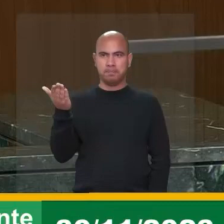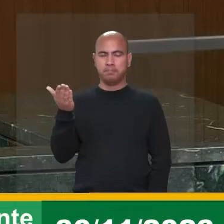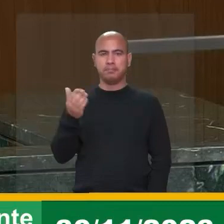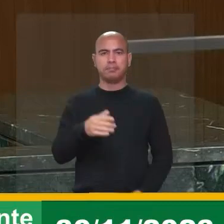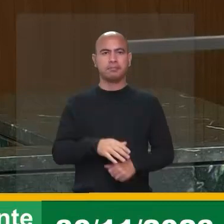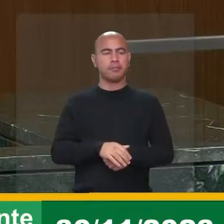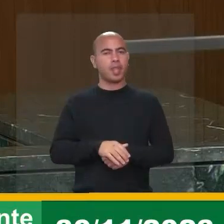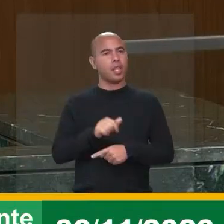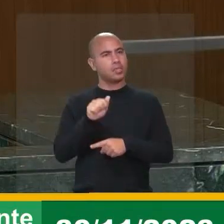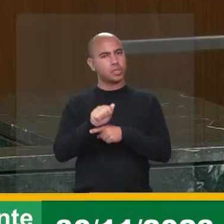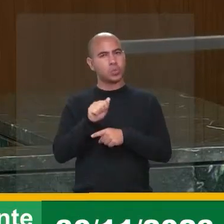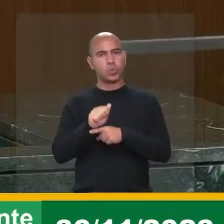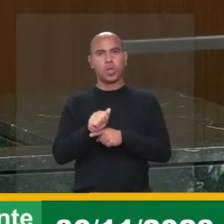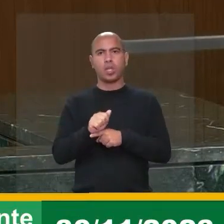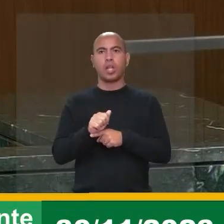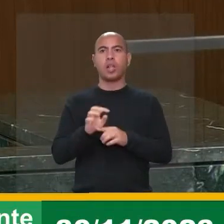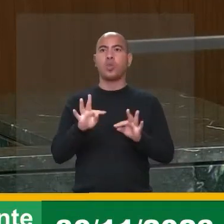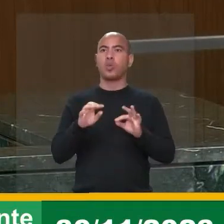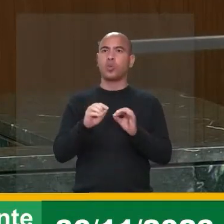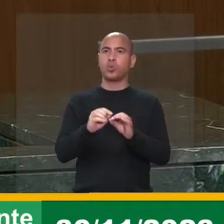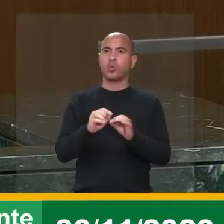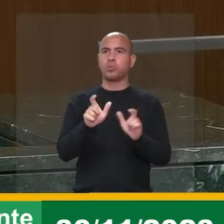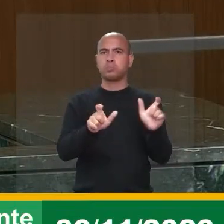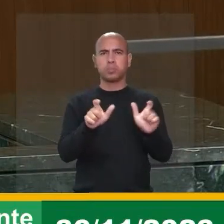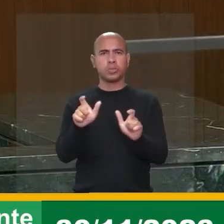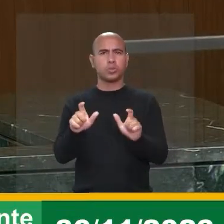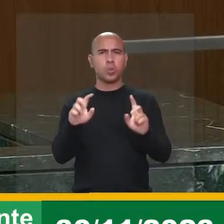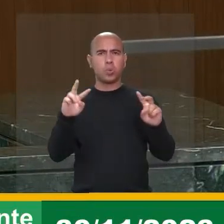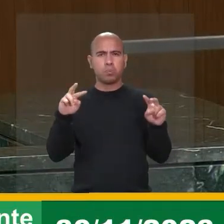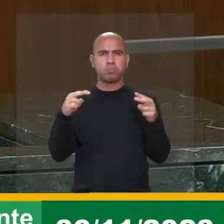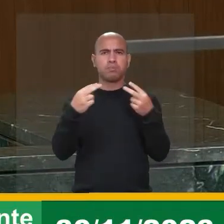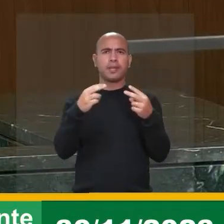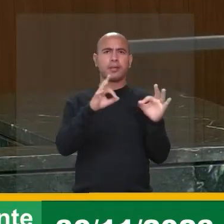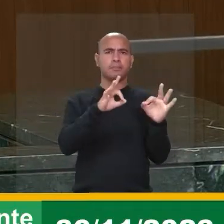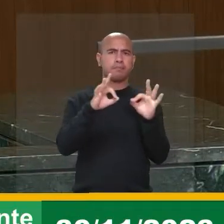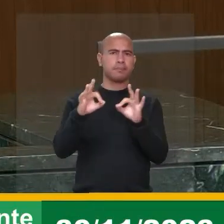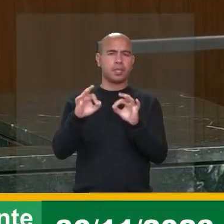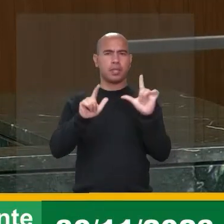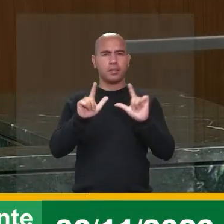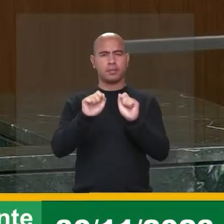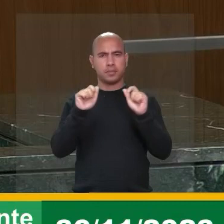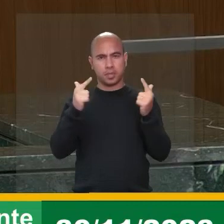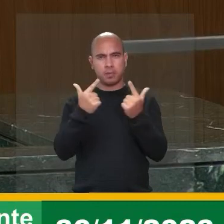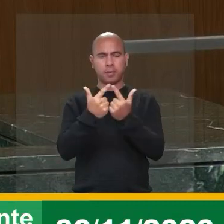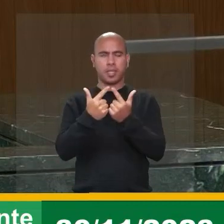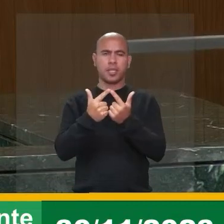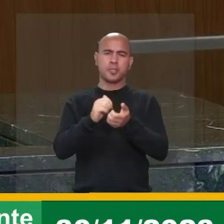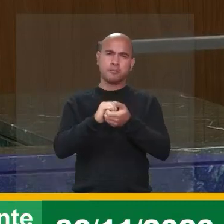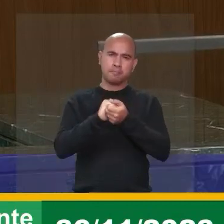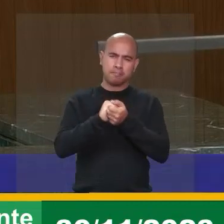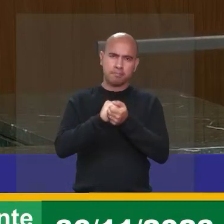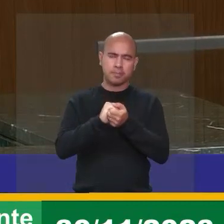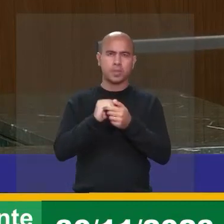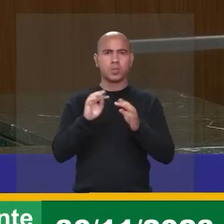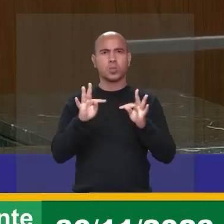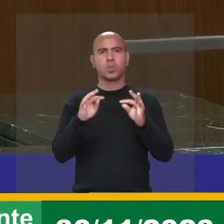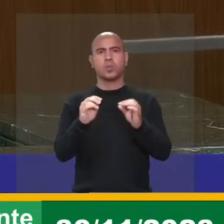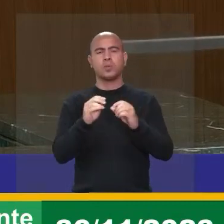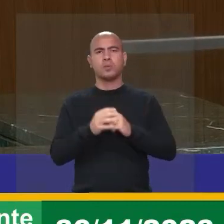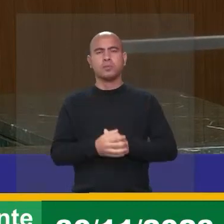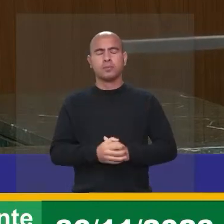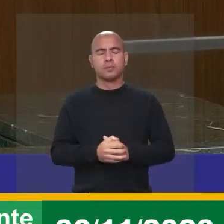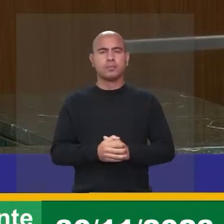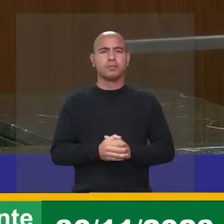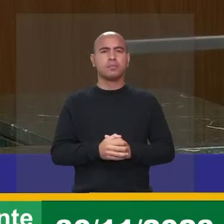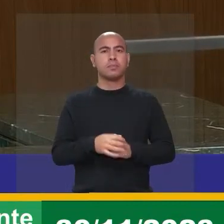de Lima subiu à Tribuna para destacar a conferência Estadual de Educação de Goiás venho aqui nesta